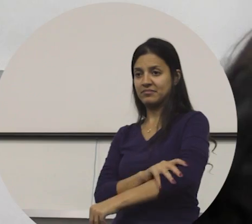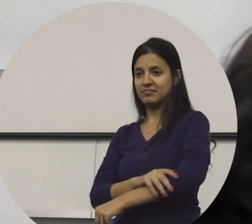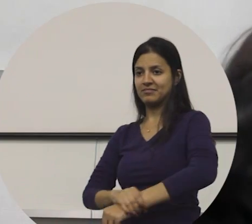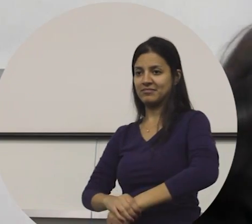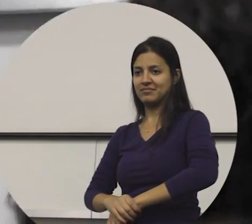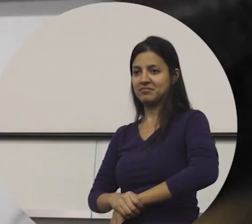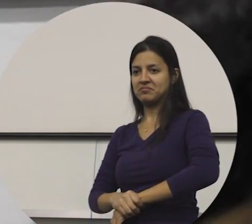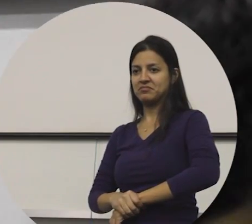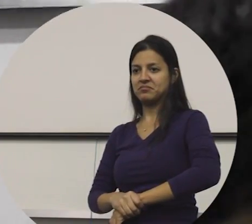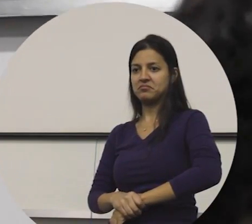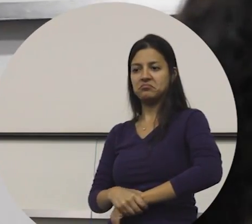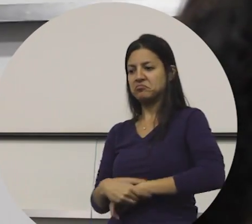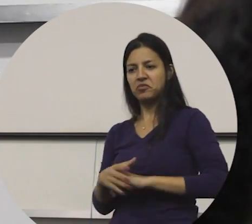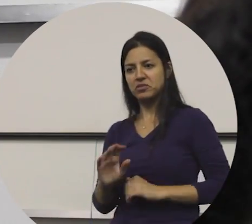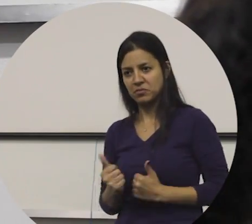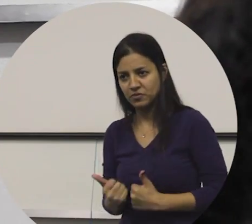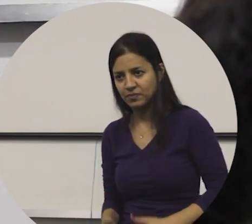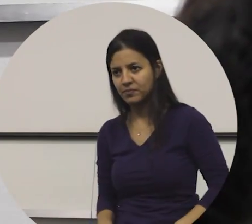Na aula passada,